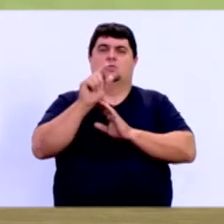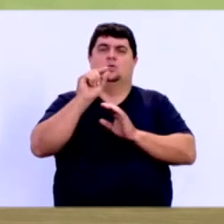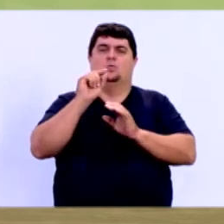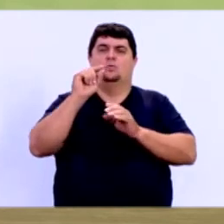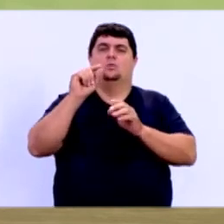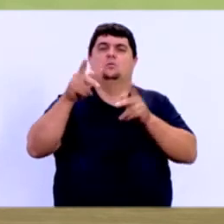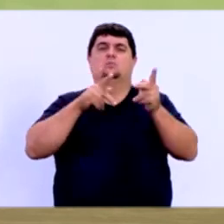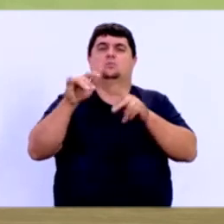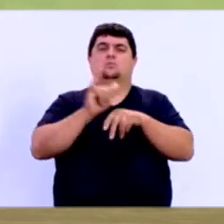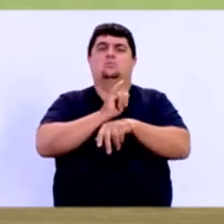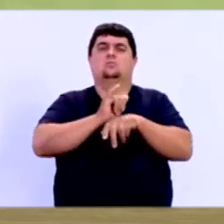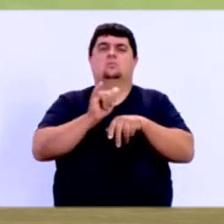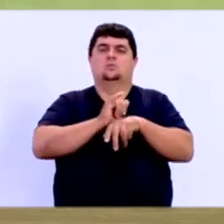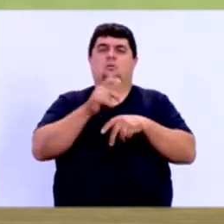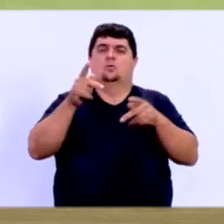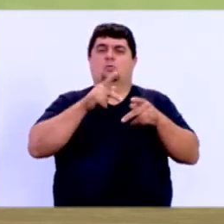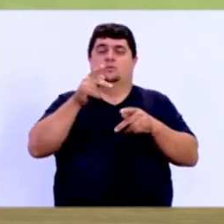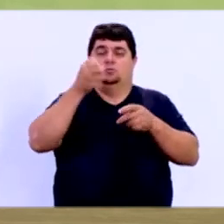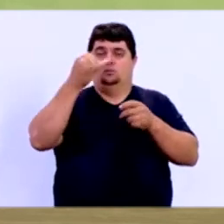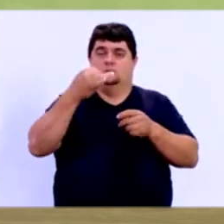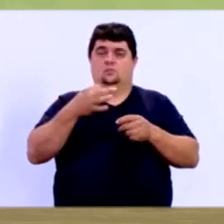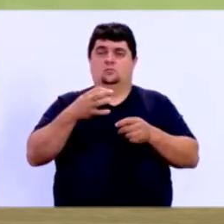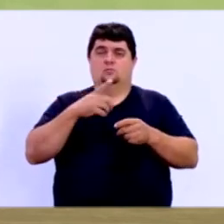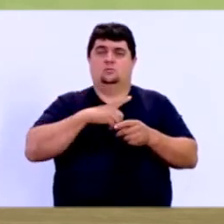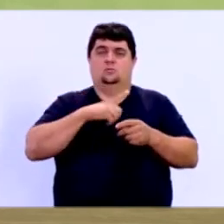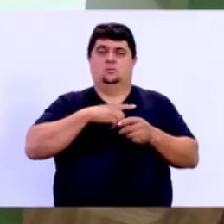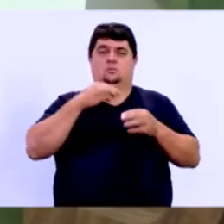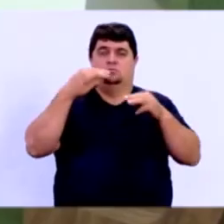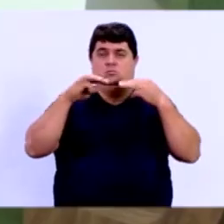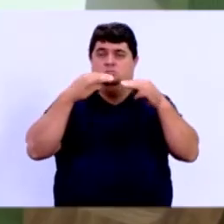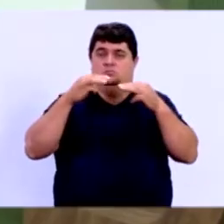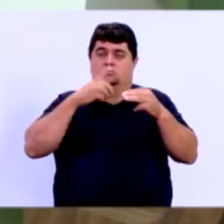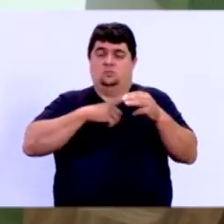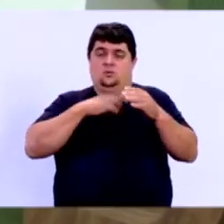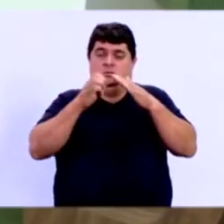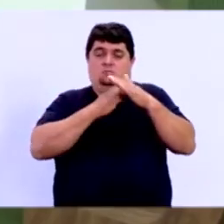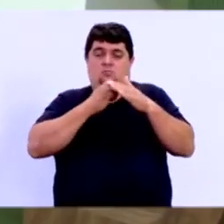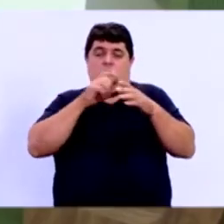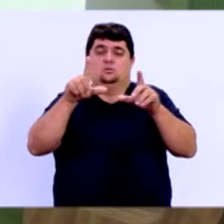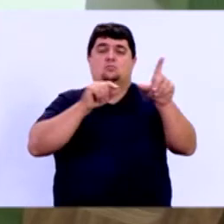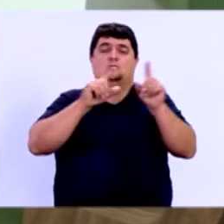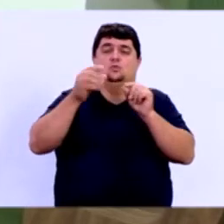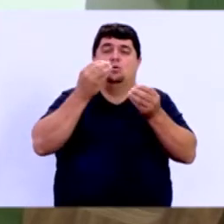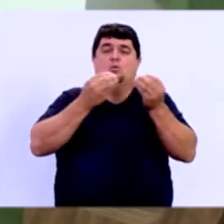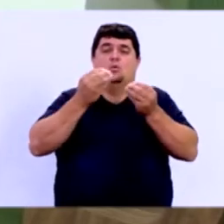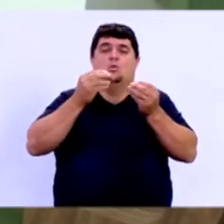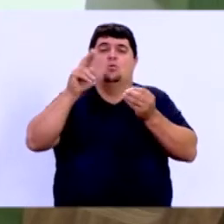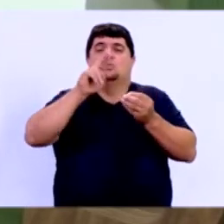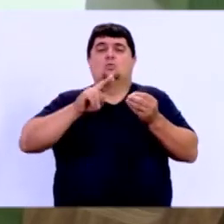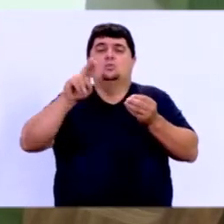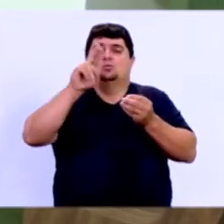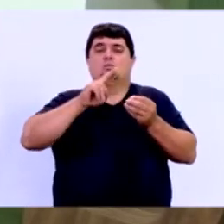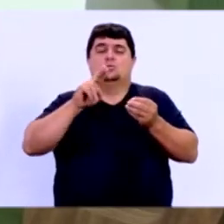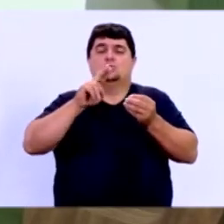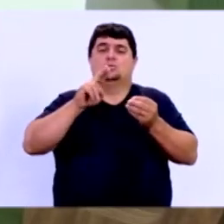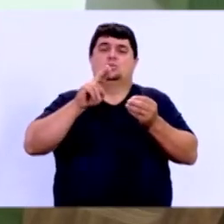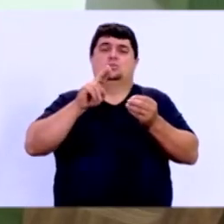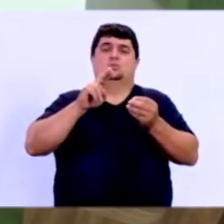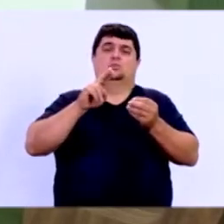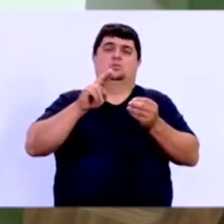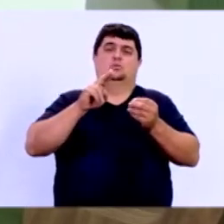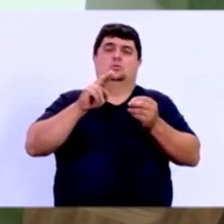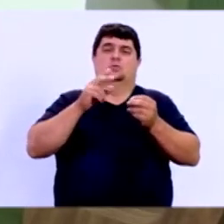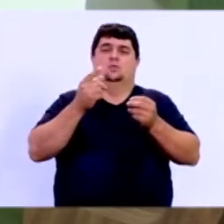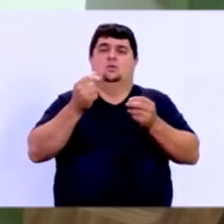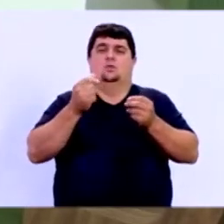planejamento estratégico, como o professor bem citou, é um método pelo qual a empresa define a mobilização de todos os seus recursos, né?